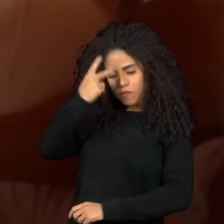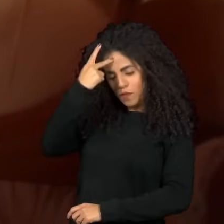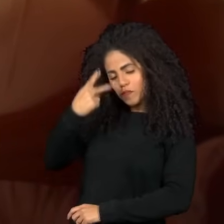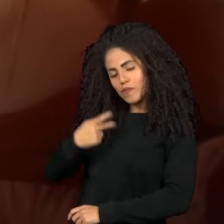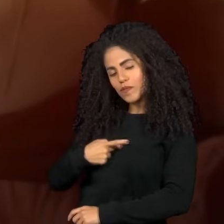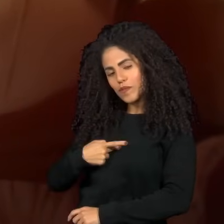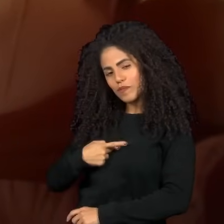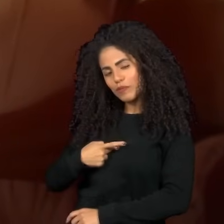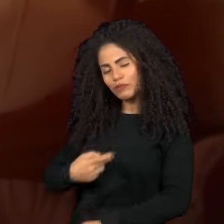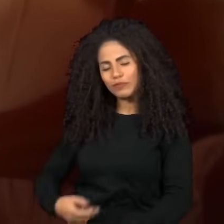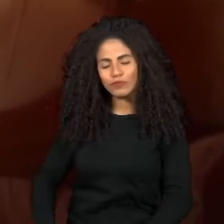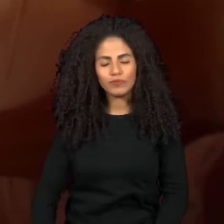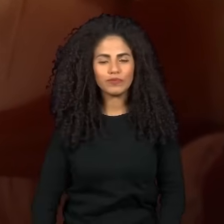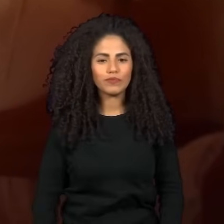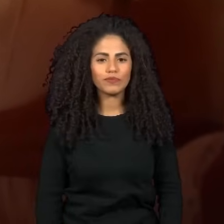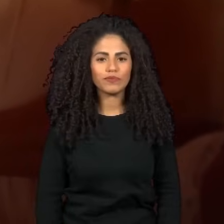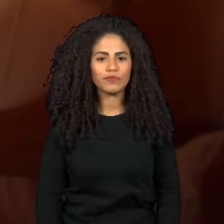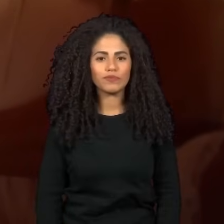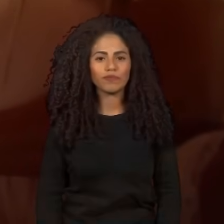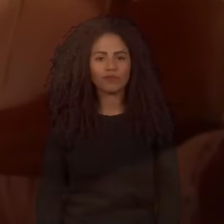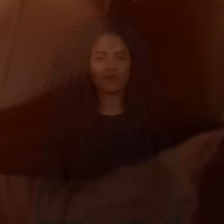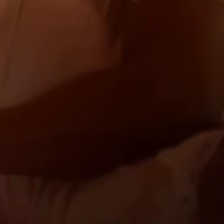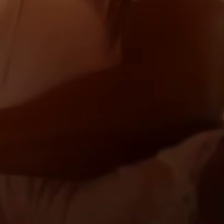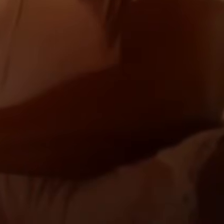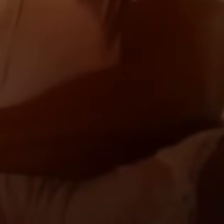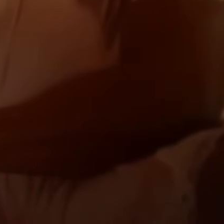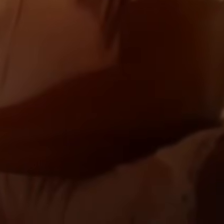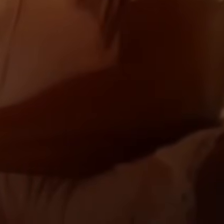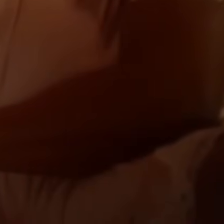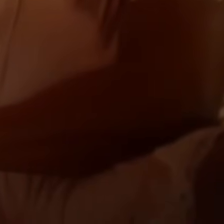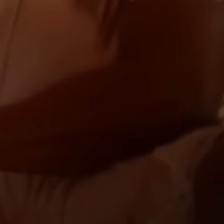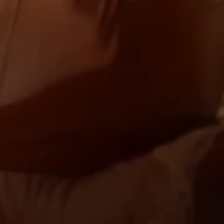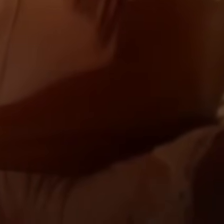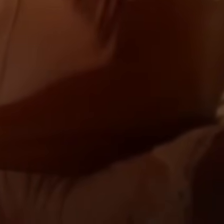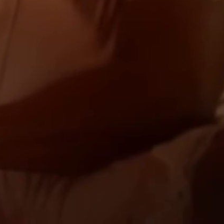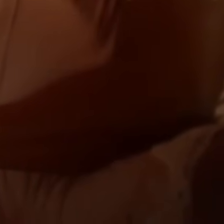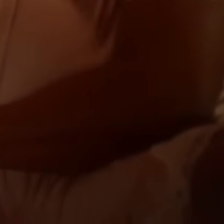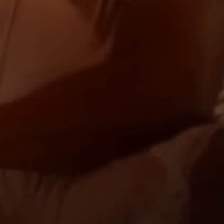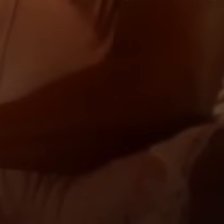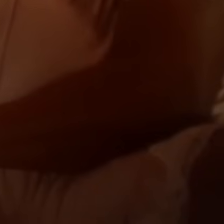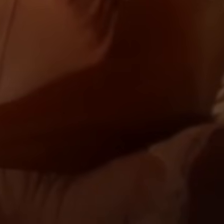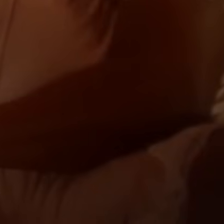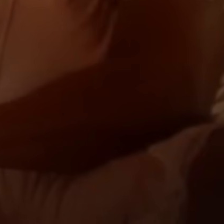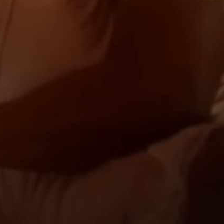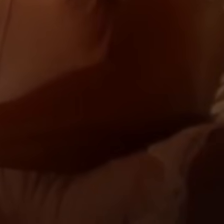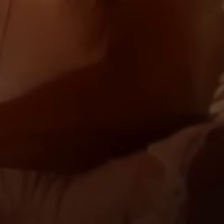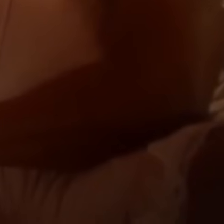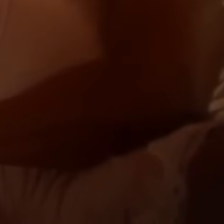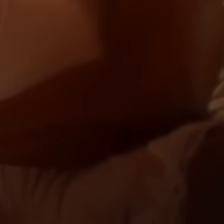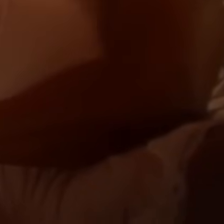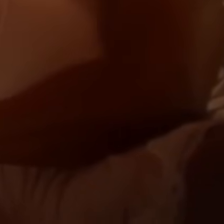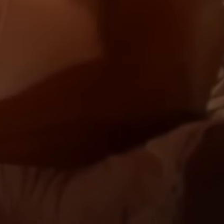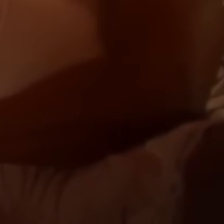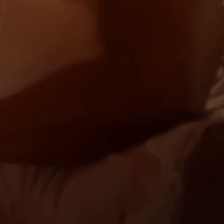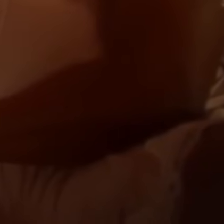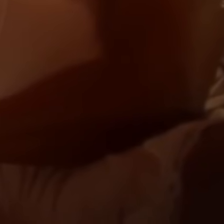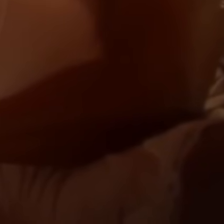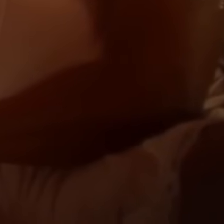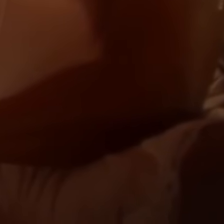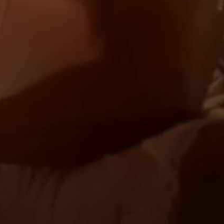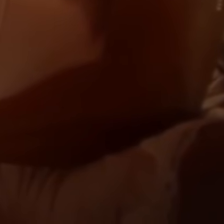com o sol. Fizemos a praia no quintal de casa.